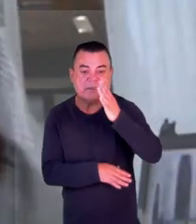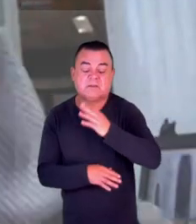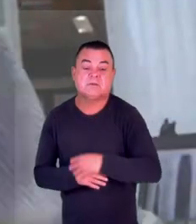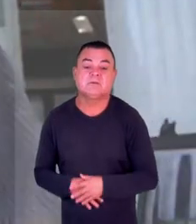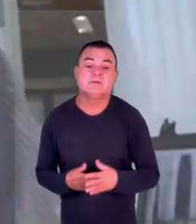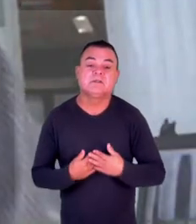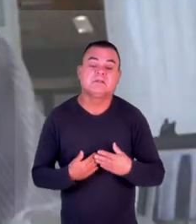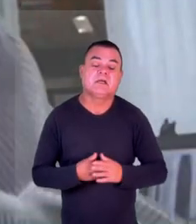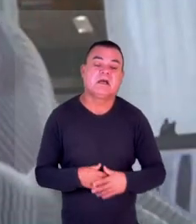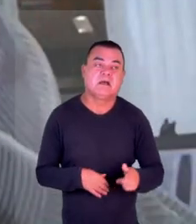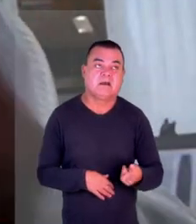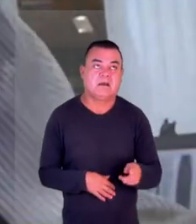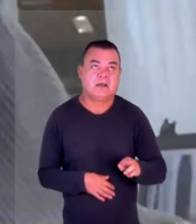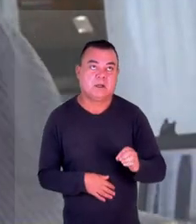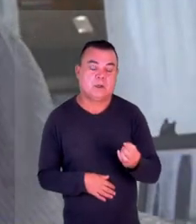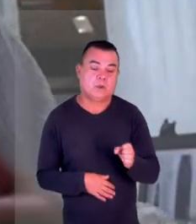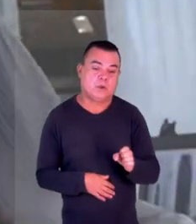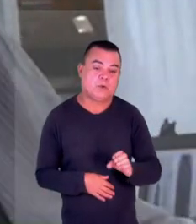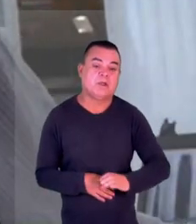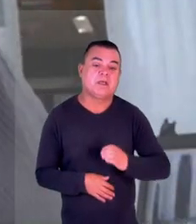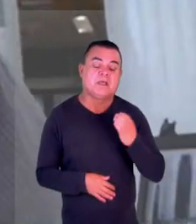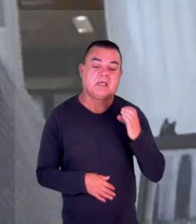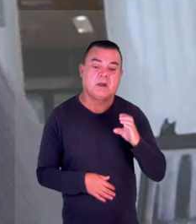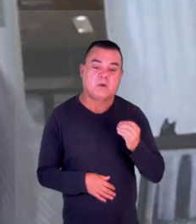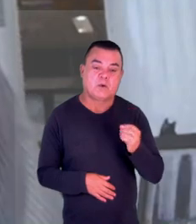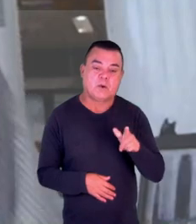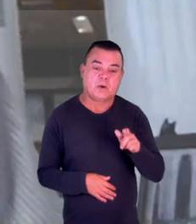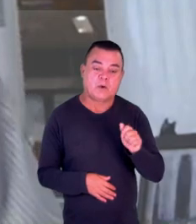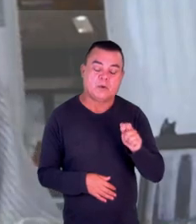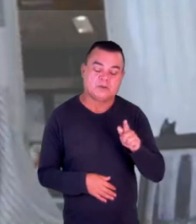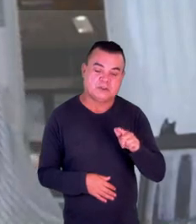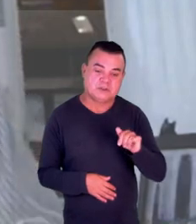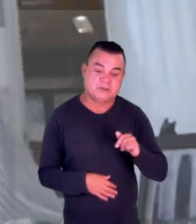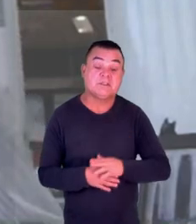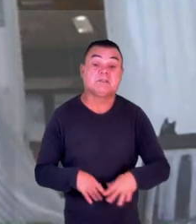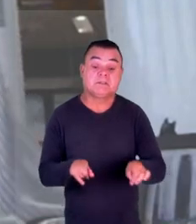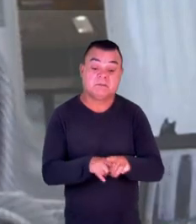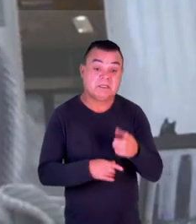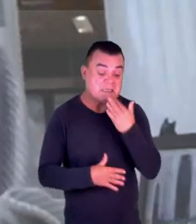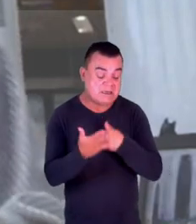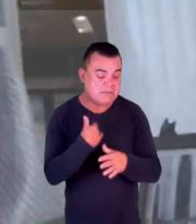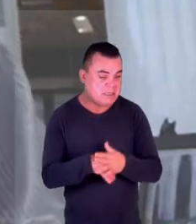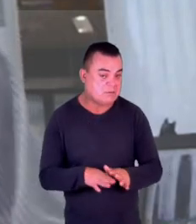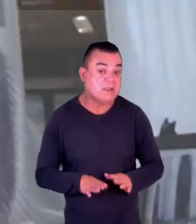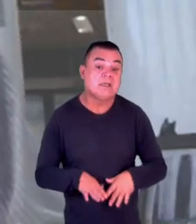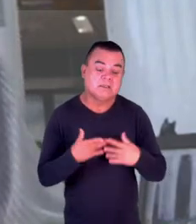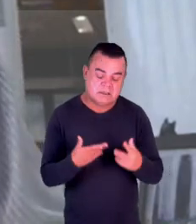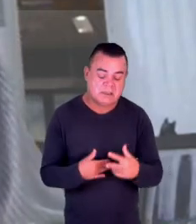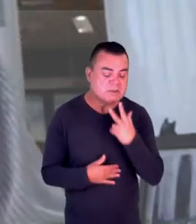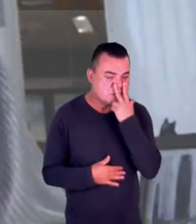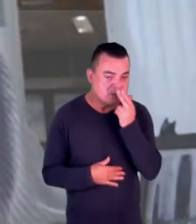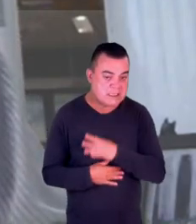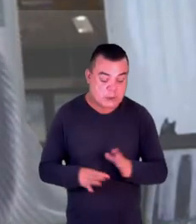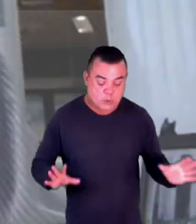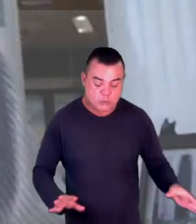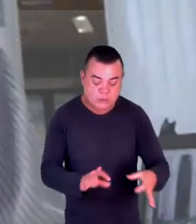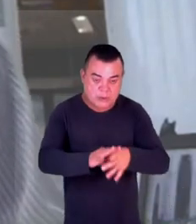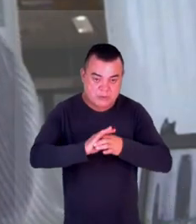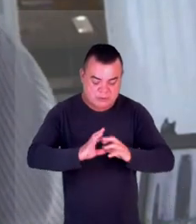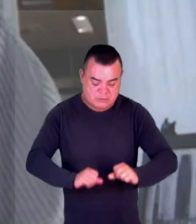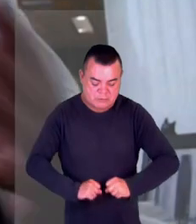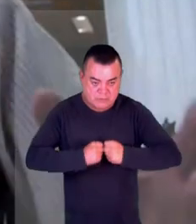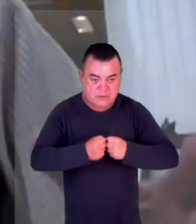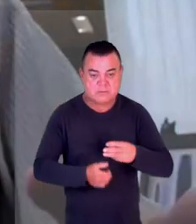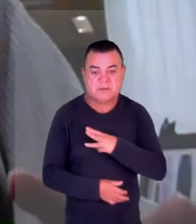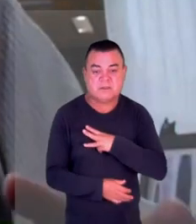da agroecologia da produção de alimentos etc eu acho que a gente tem que conjugar os esforços do ministério público